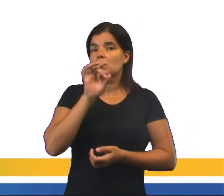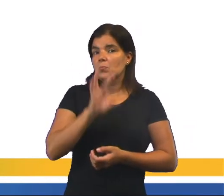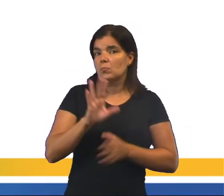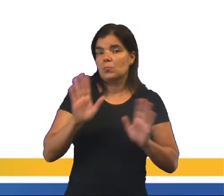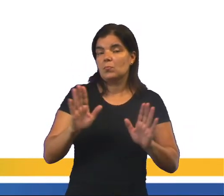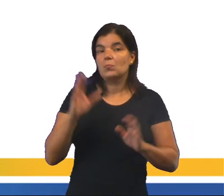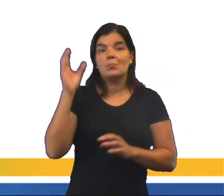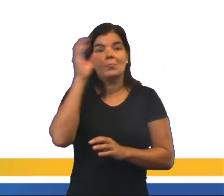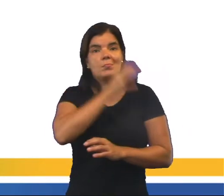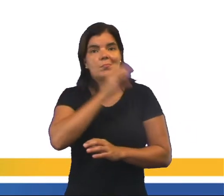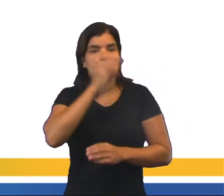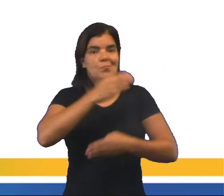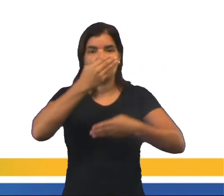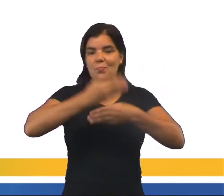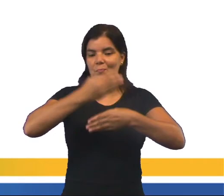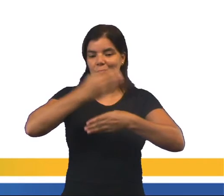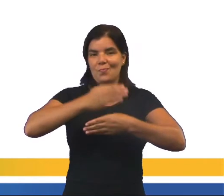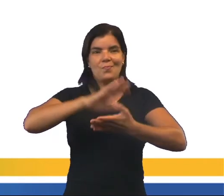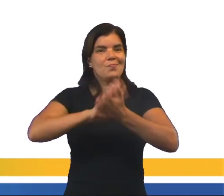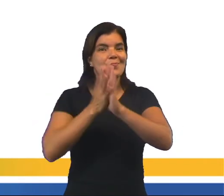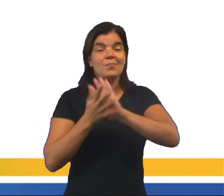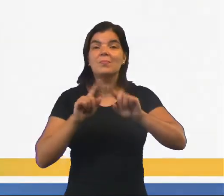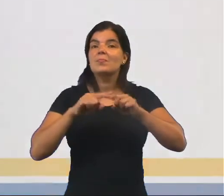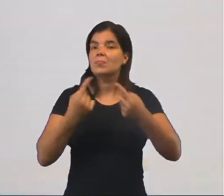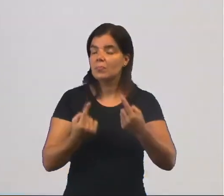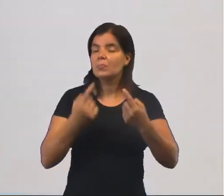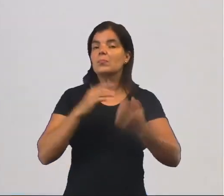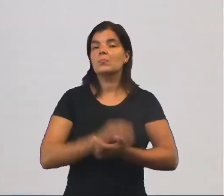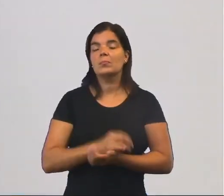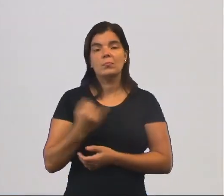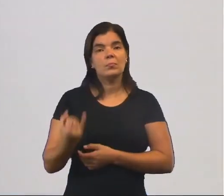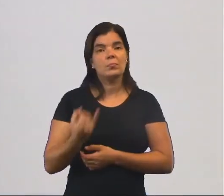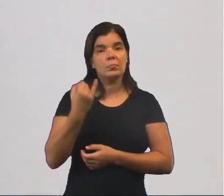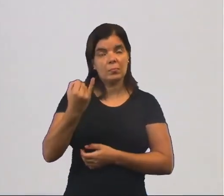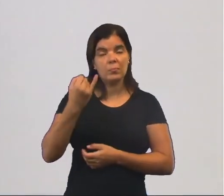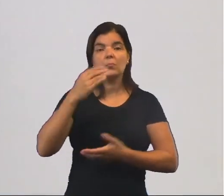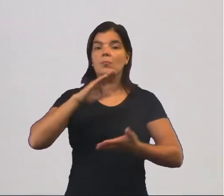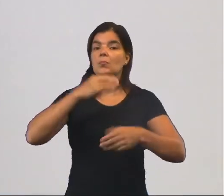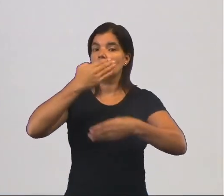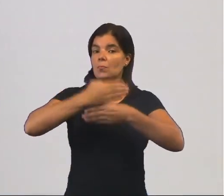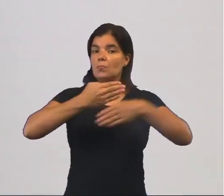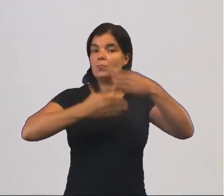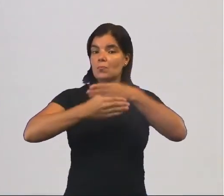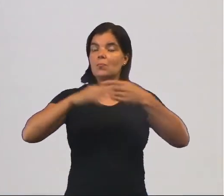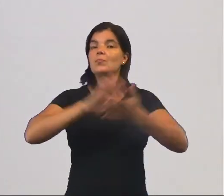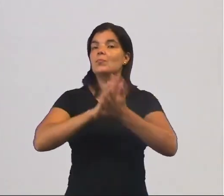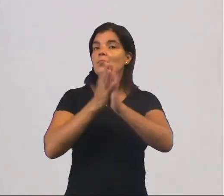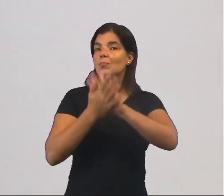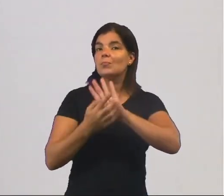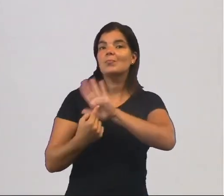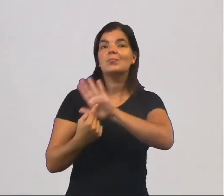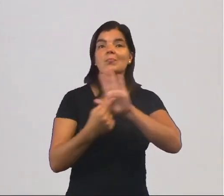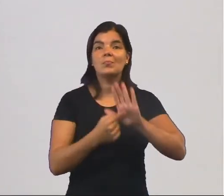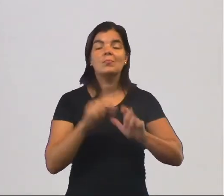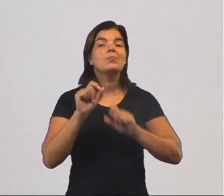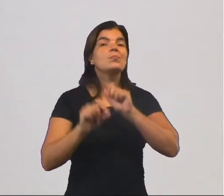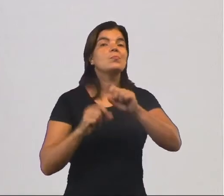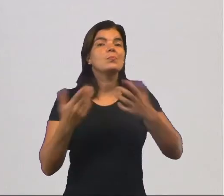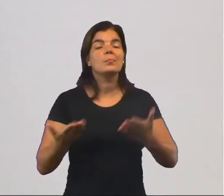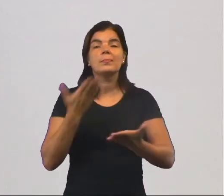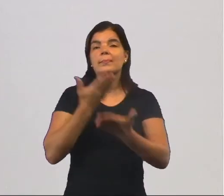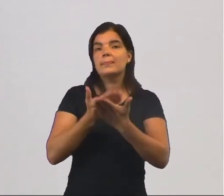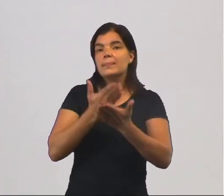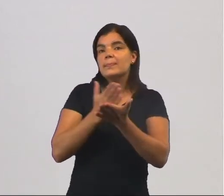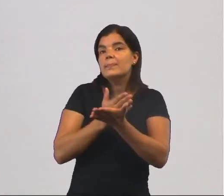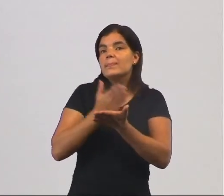foi imediatamente com a queda do Muro de Berlim, mas foi uma coisa muito importante a queda desse muro, porque esse muro, ele simbolizava, como eu disse no início da